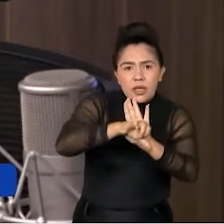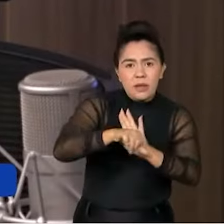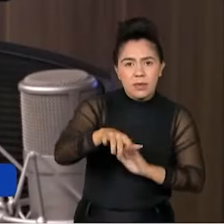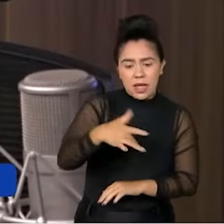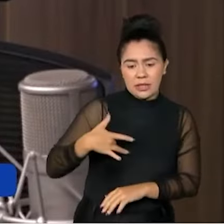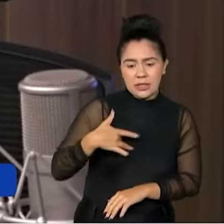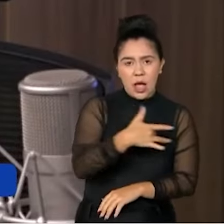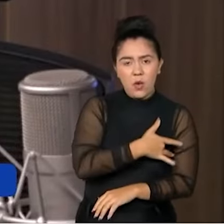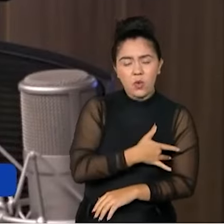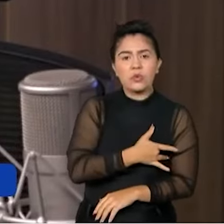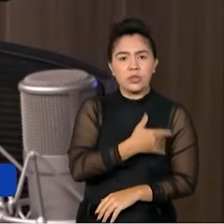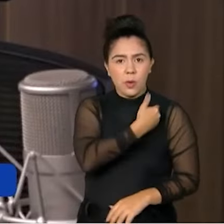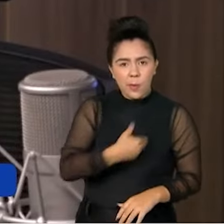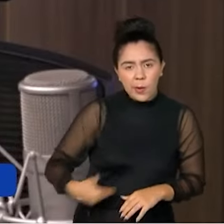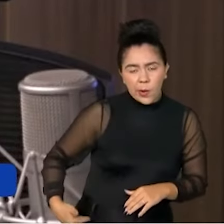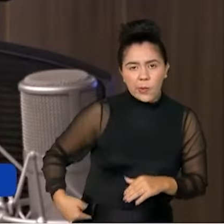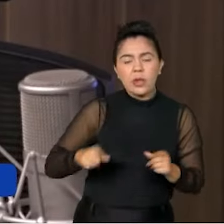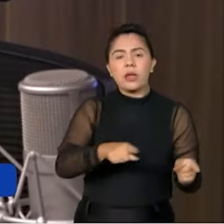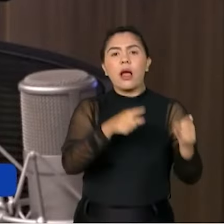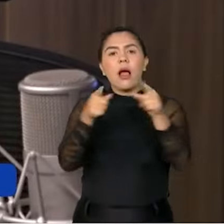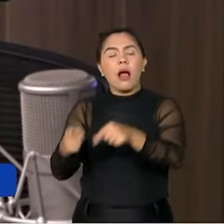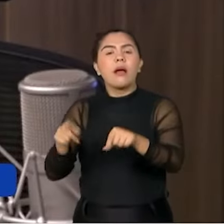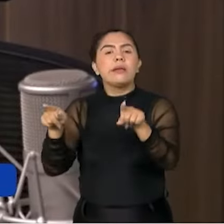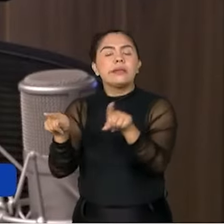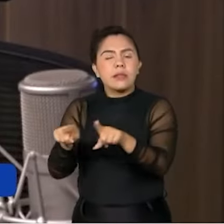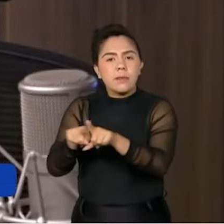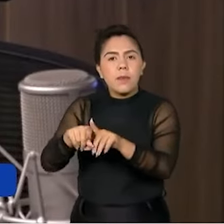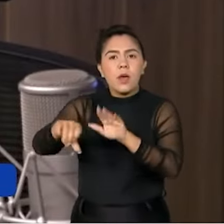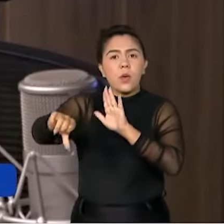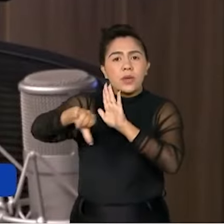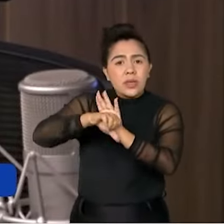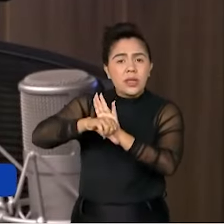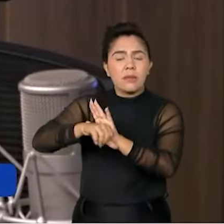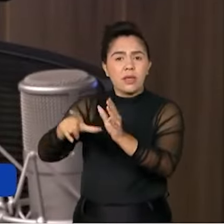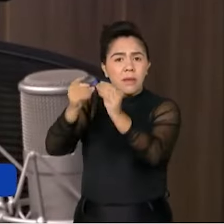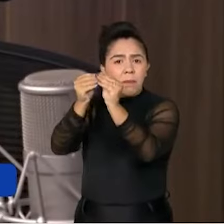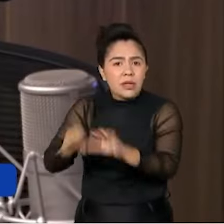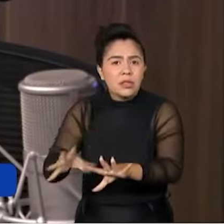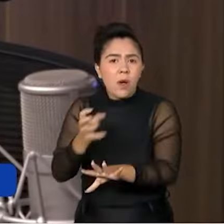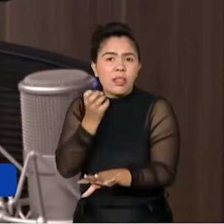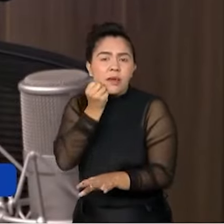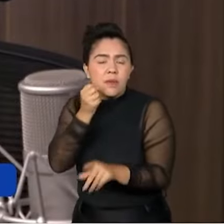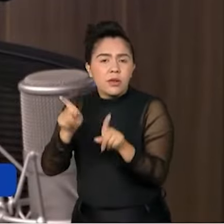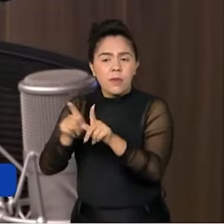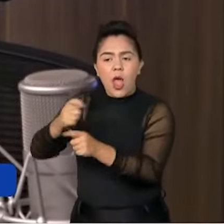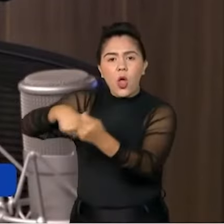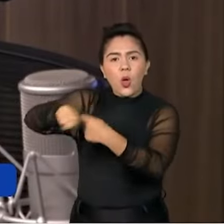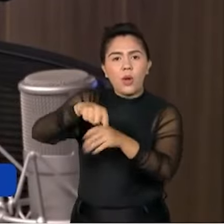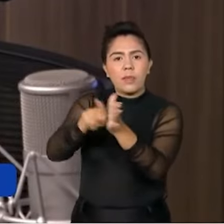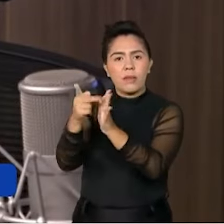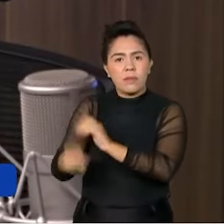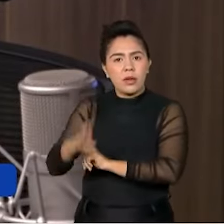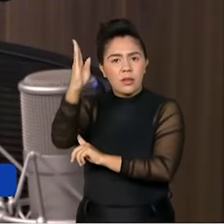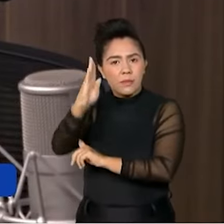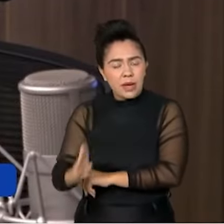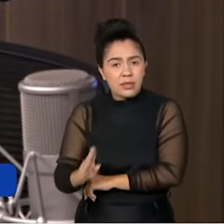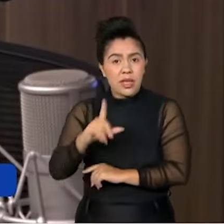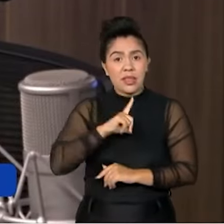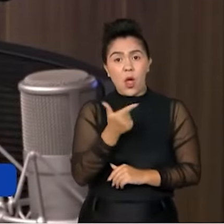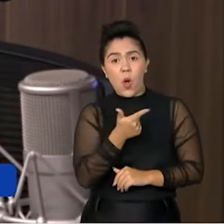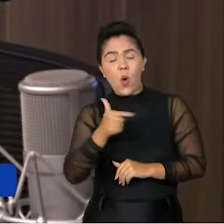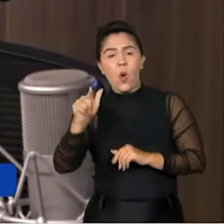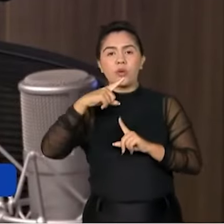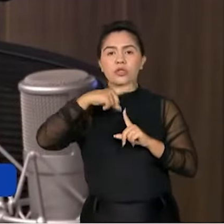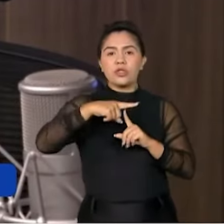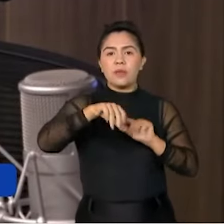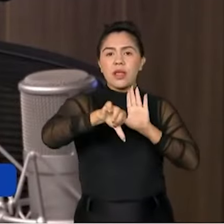sendo praticado contra o patrimônio e a economia brasileira, e temos uma pena que é muito leve. Por isso que na